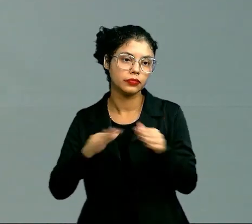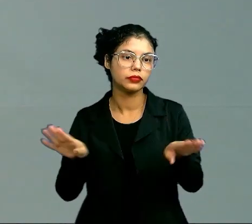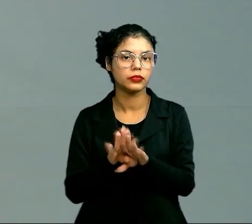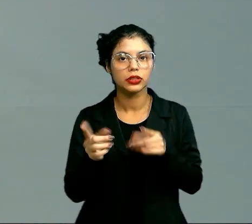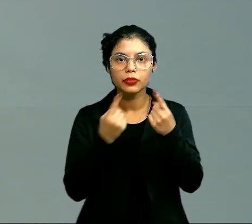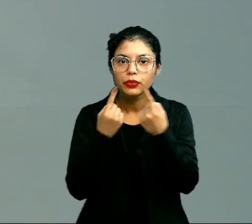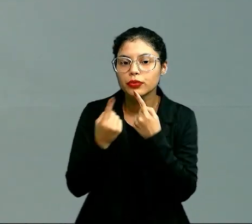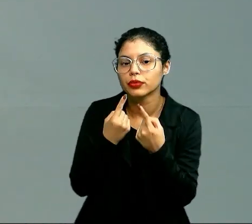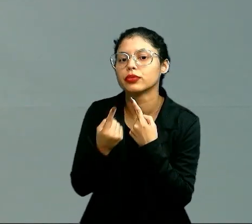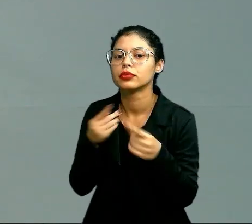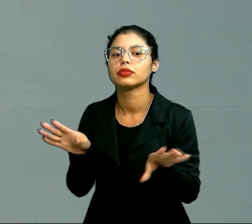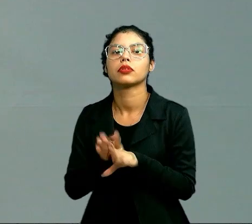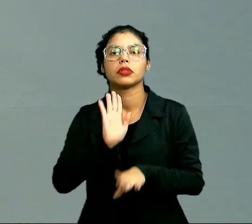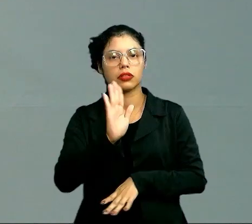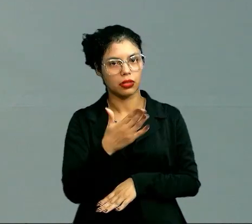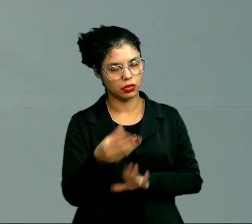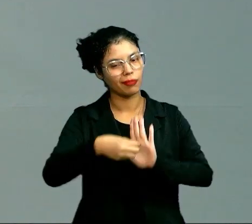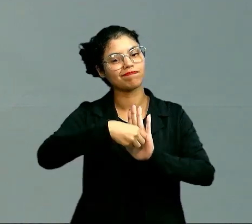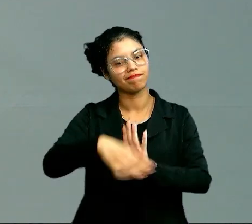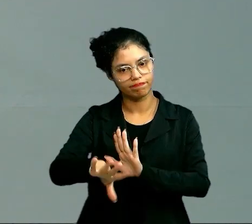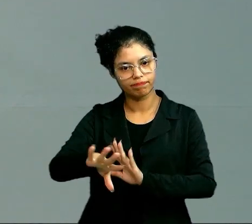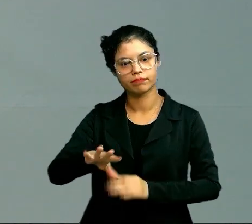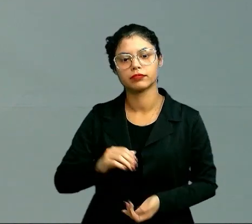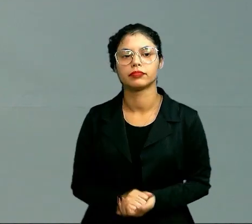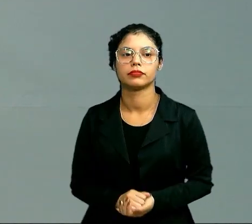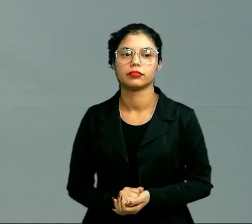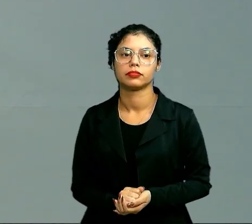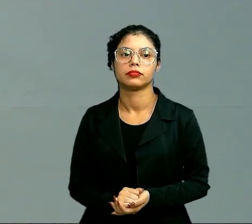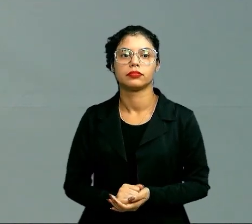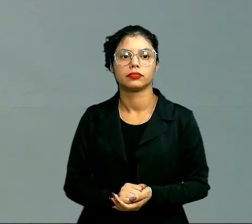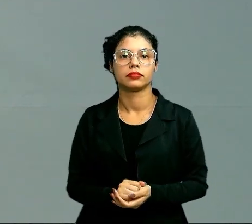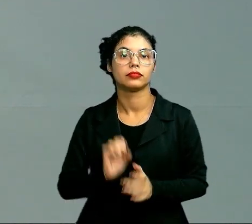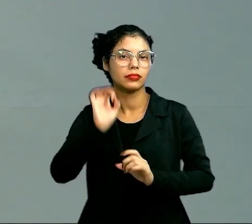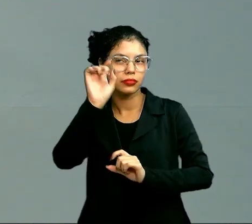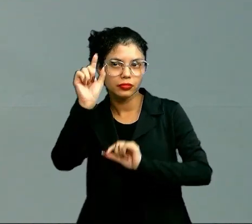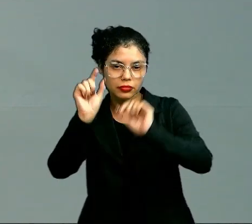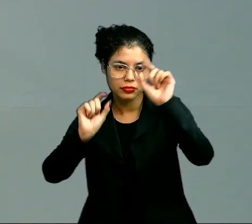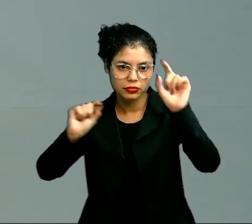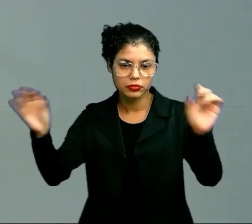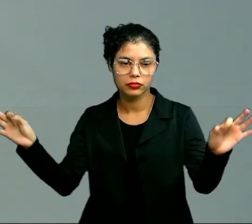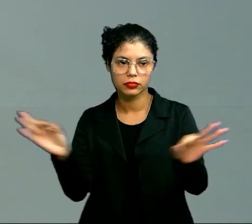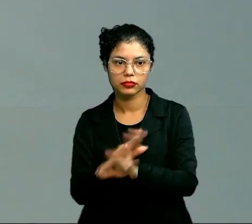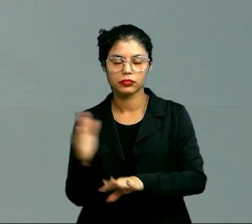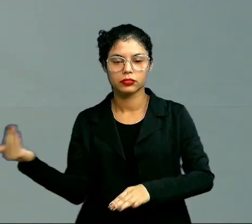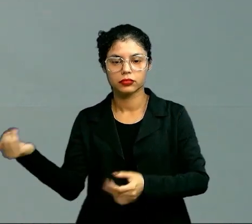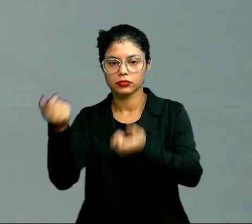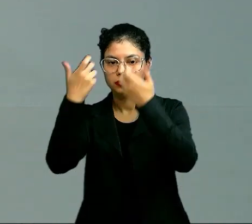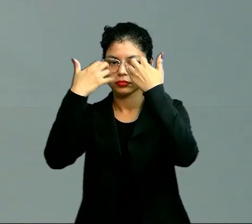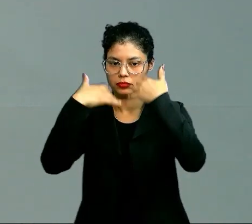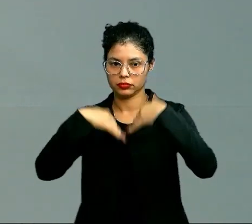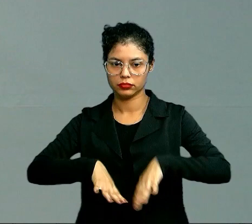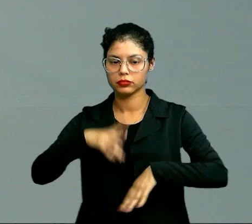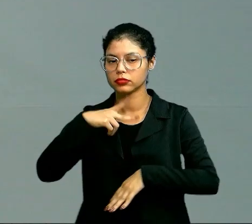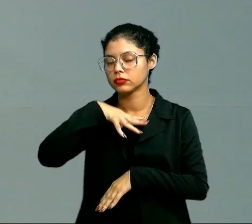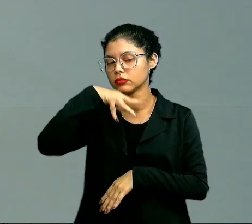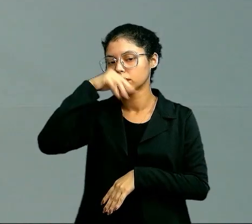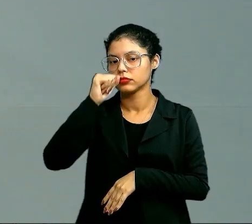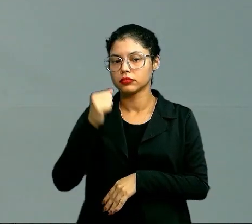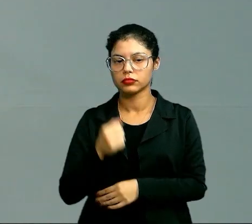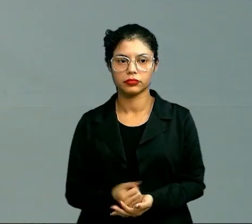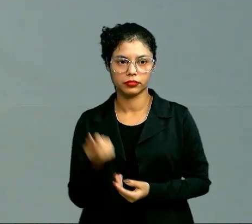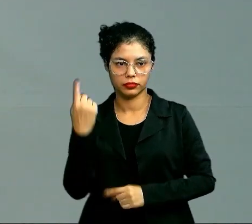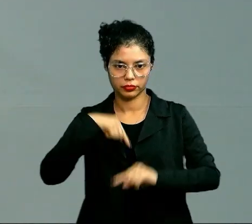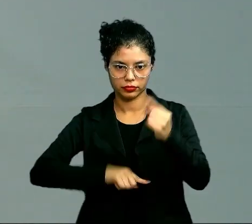de estar falando, já é transmitido. Aí essas gotículas, né, ela acaba entrando no nosso sistema respiratório, na corrente